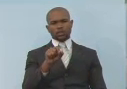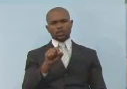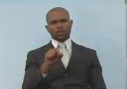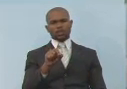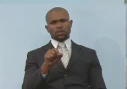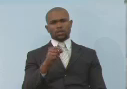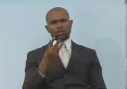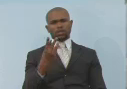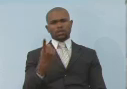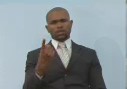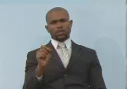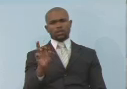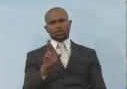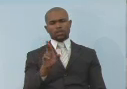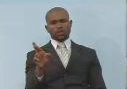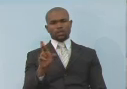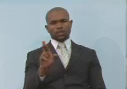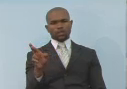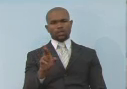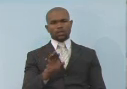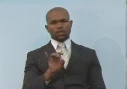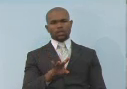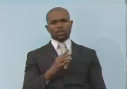R$ 48.410.300. O senhor gasta